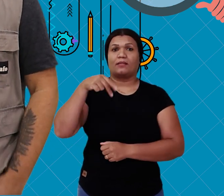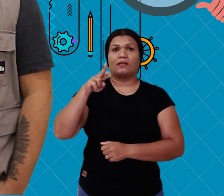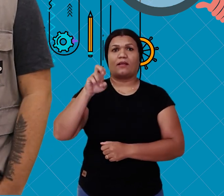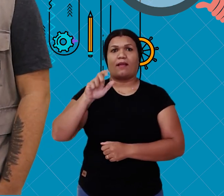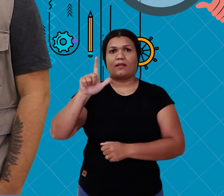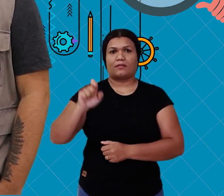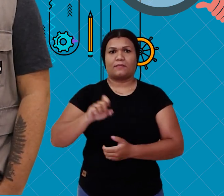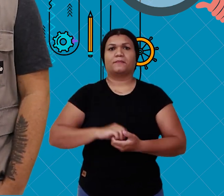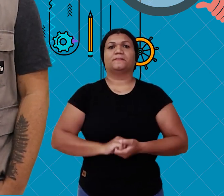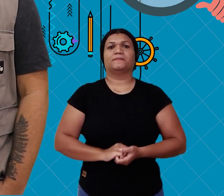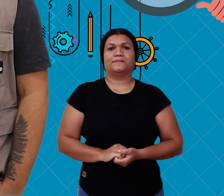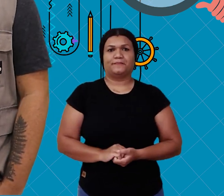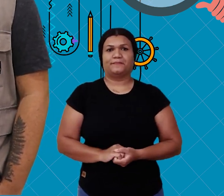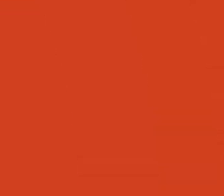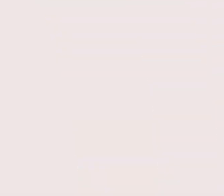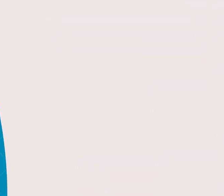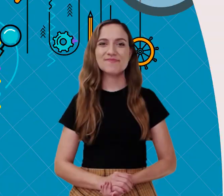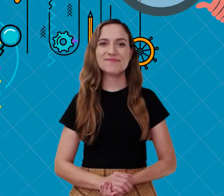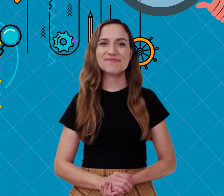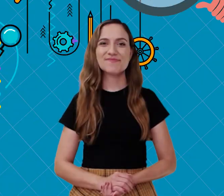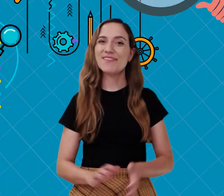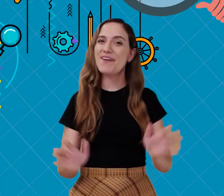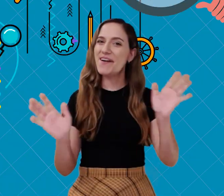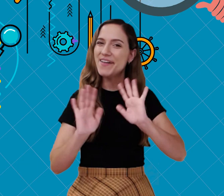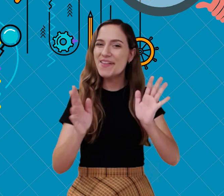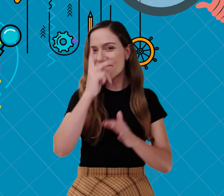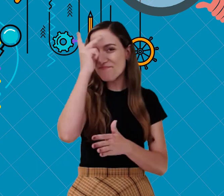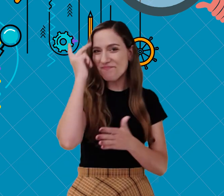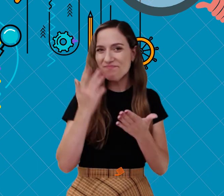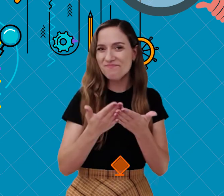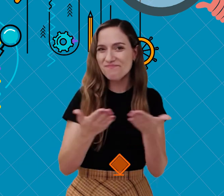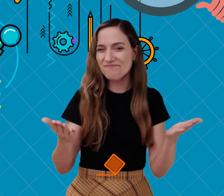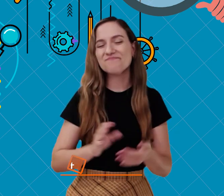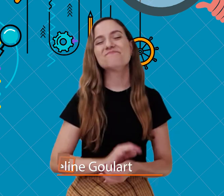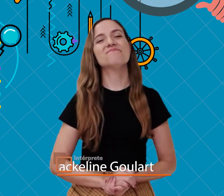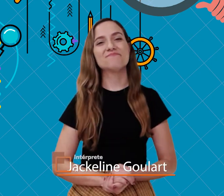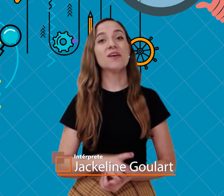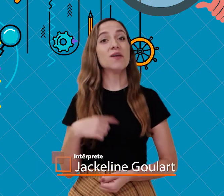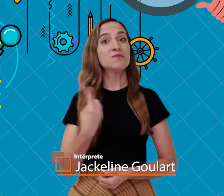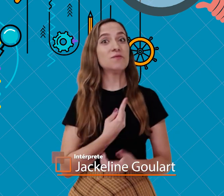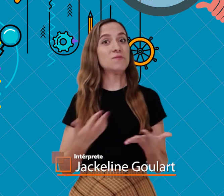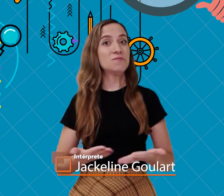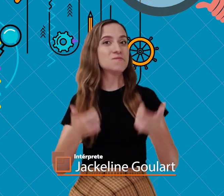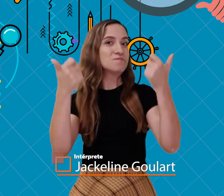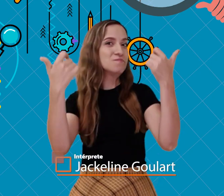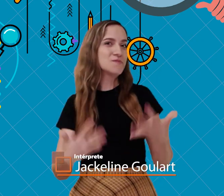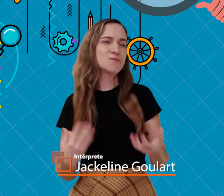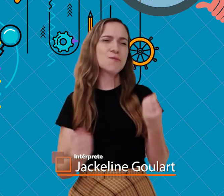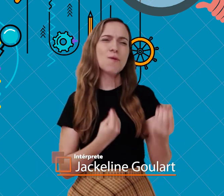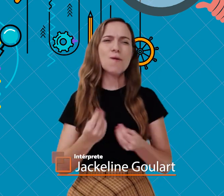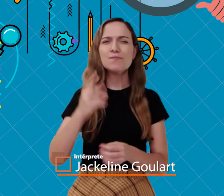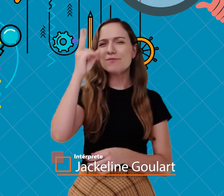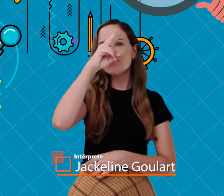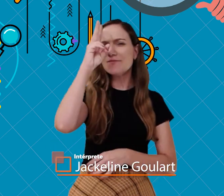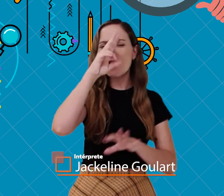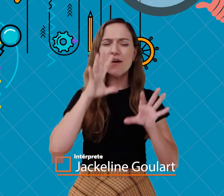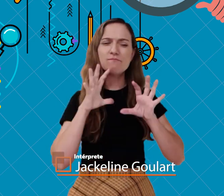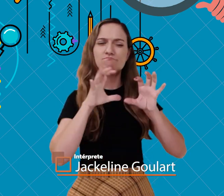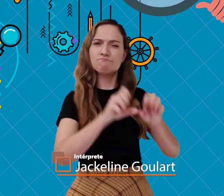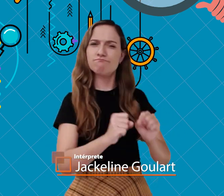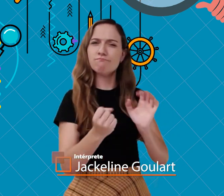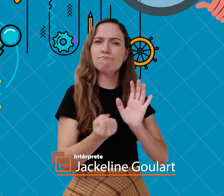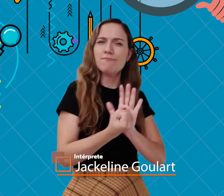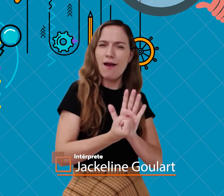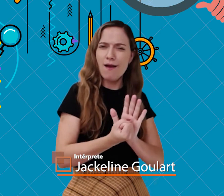atividade com a professora Andriele. Olá, pessoal! Já que estamos falando sobre patrimônio histórico,